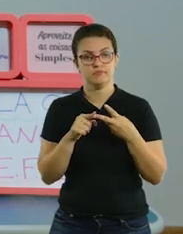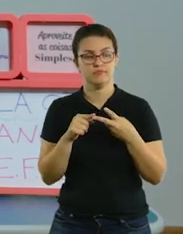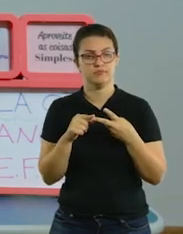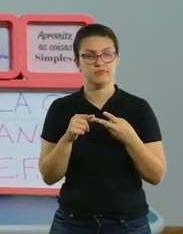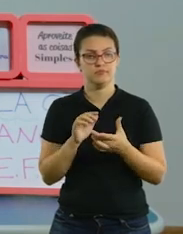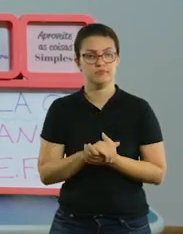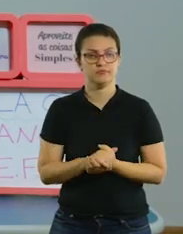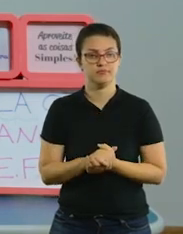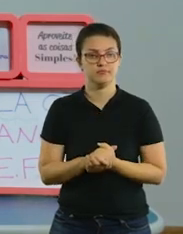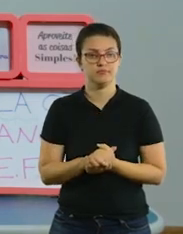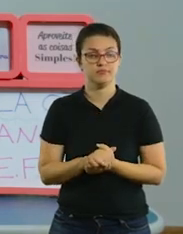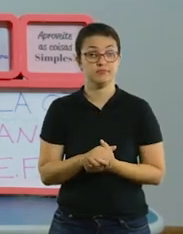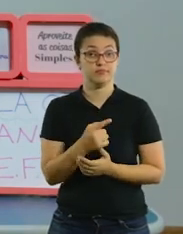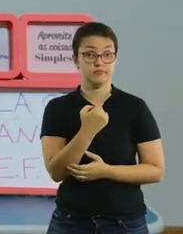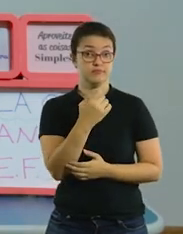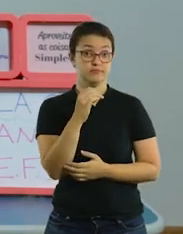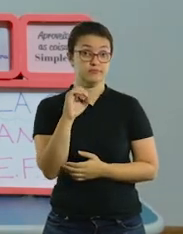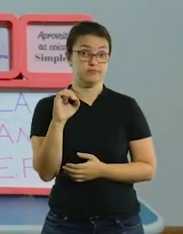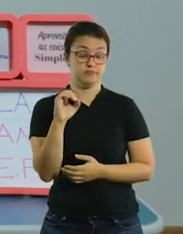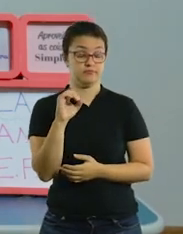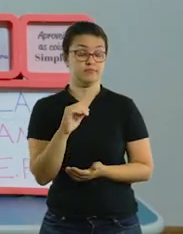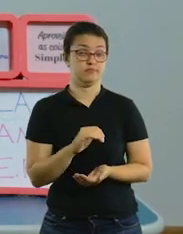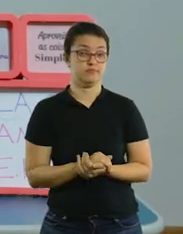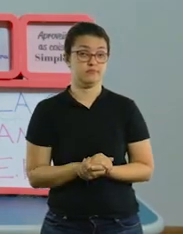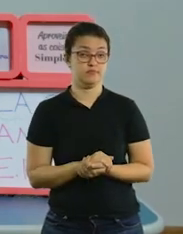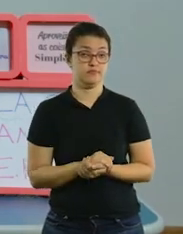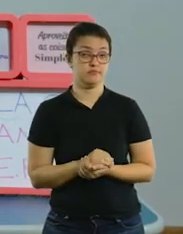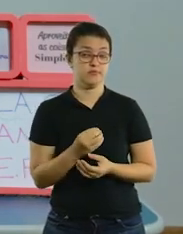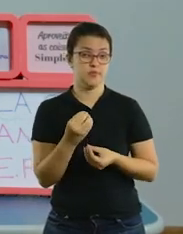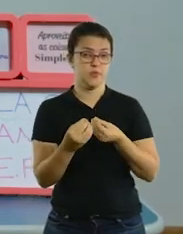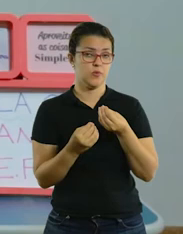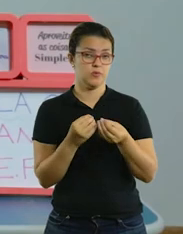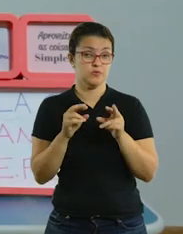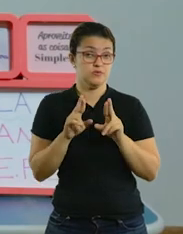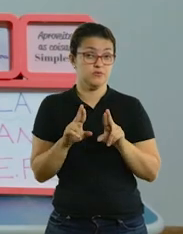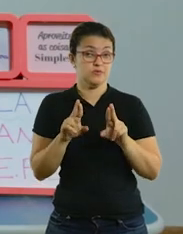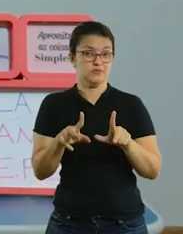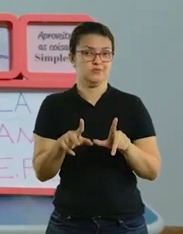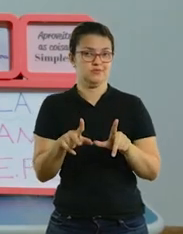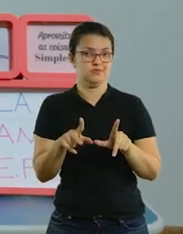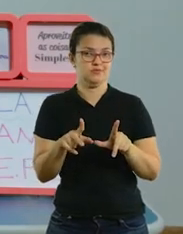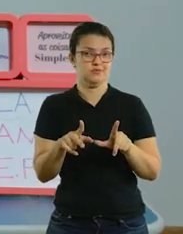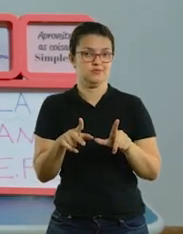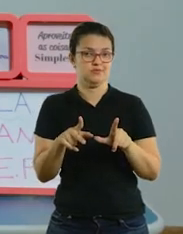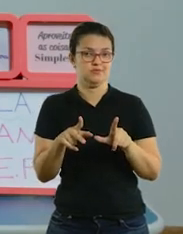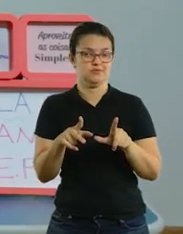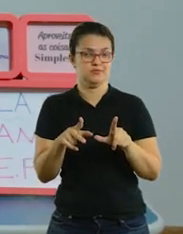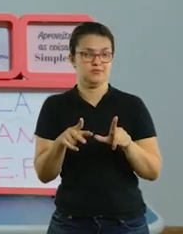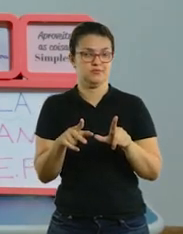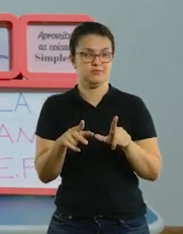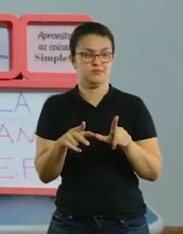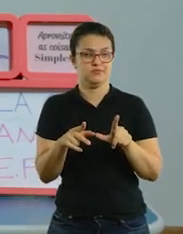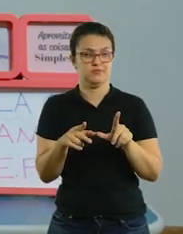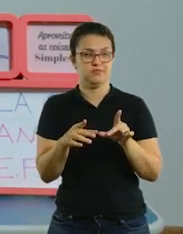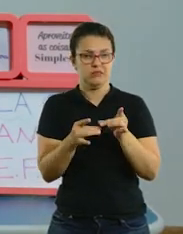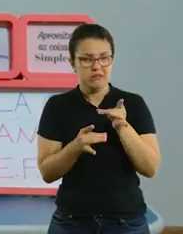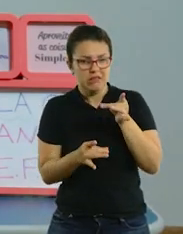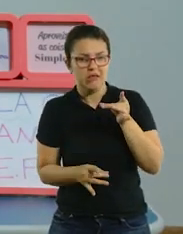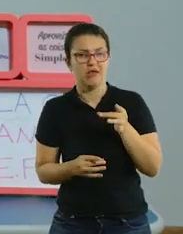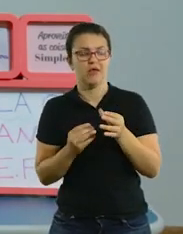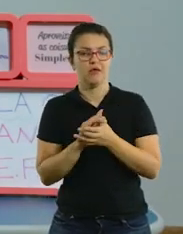vamos trabalhar o número 100. O número 100 foi decomposto de diferentes formas, com figuras e